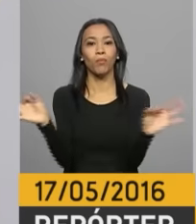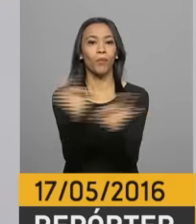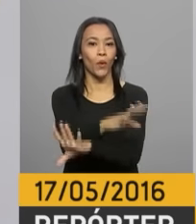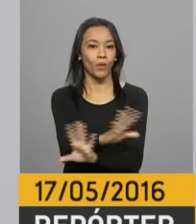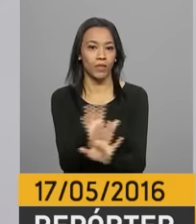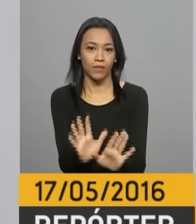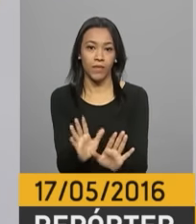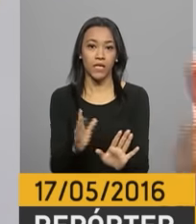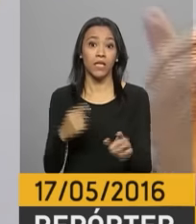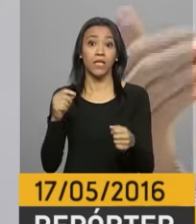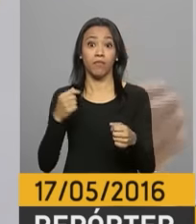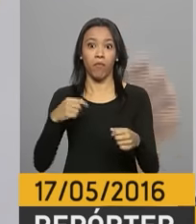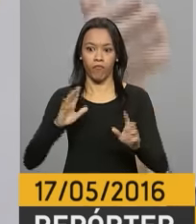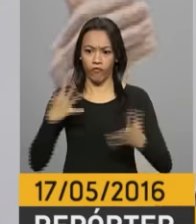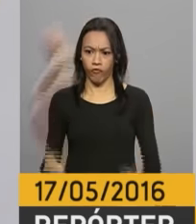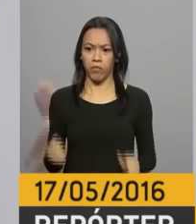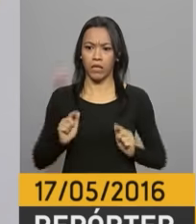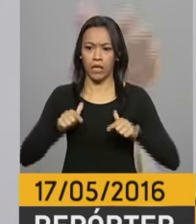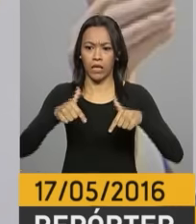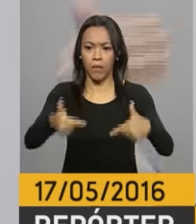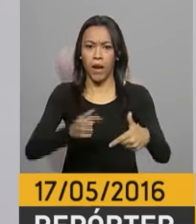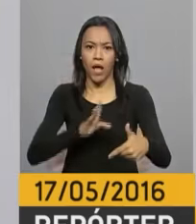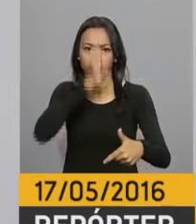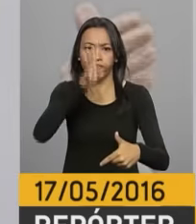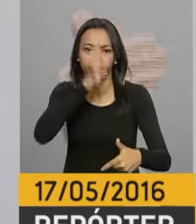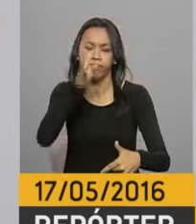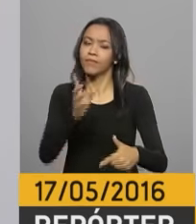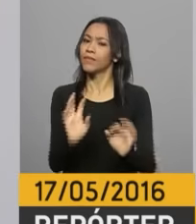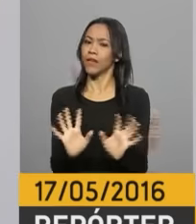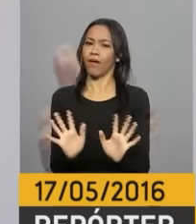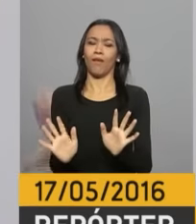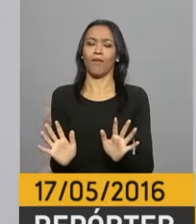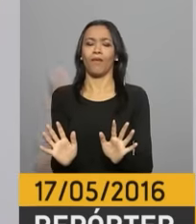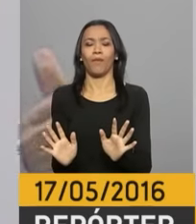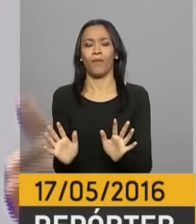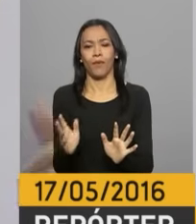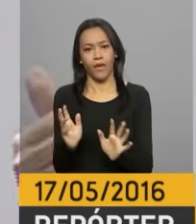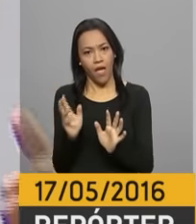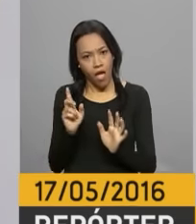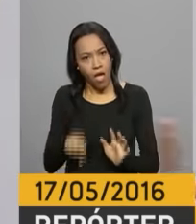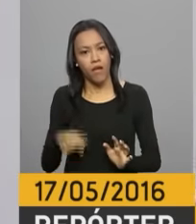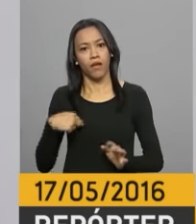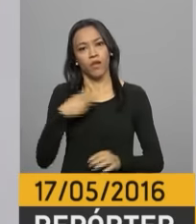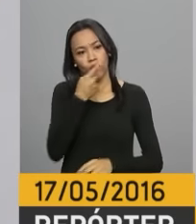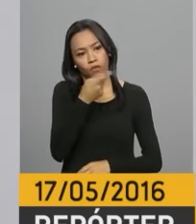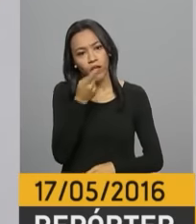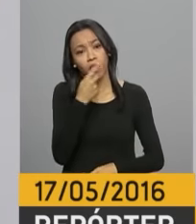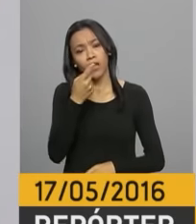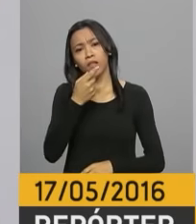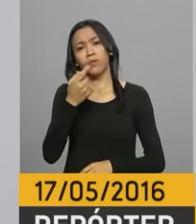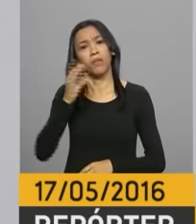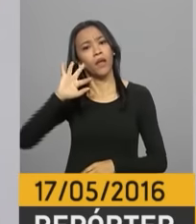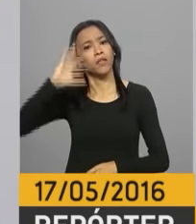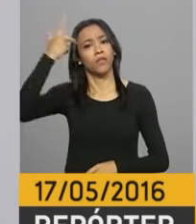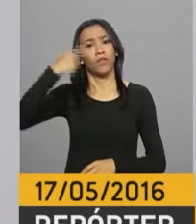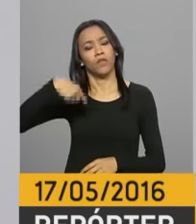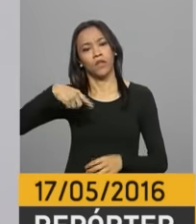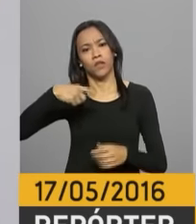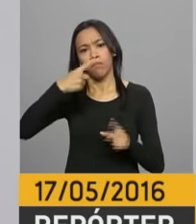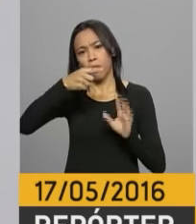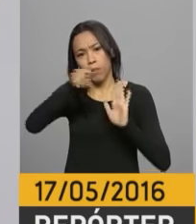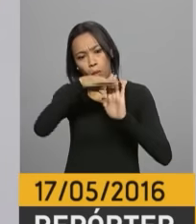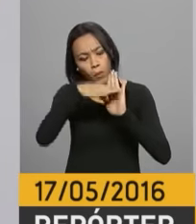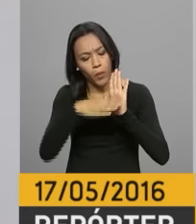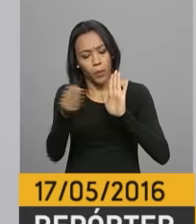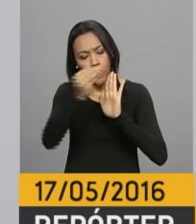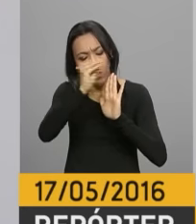fazer nada precipitado. É exatamente o que eu estou dizendo em relação a toda a série de outras medidas. Da mesma